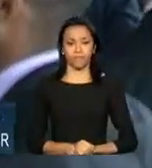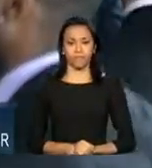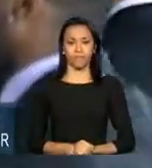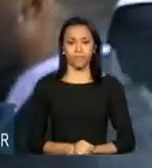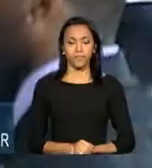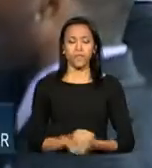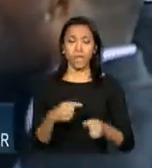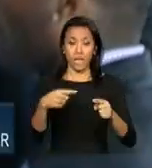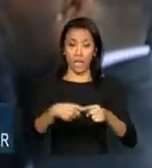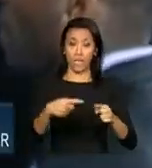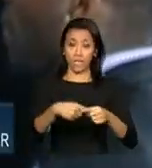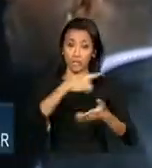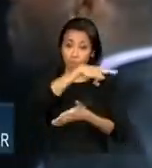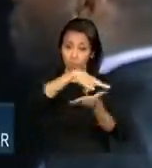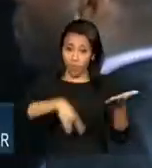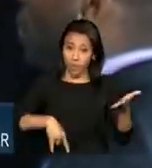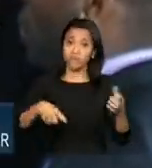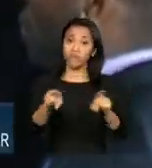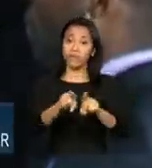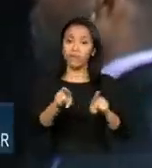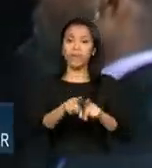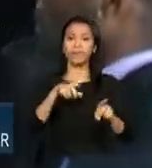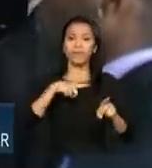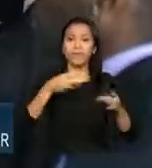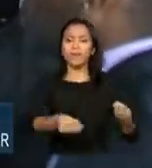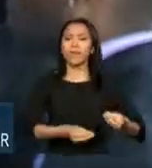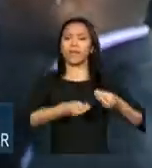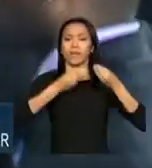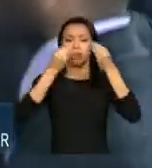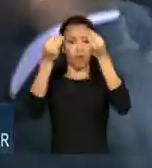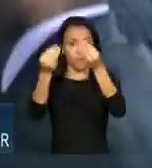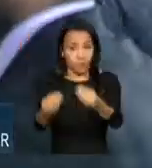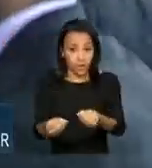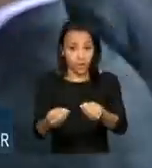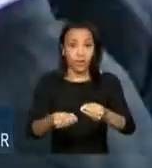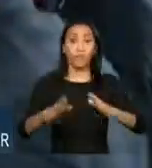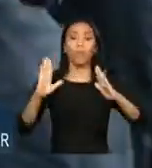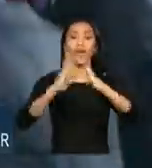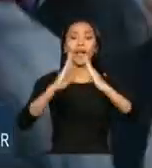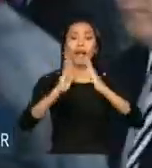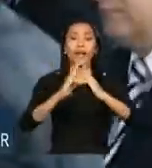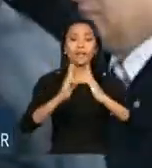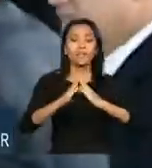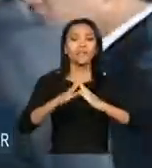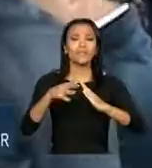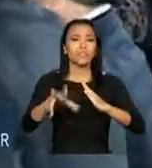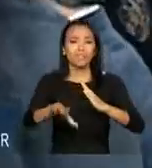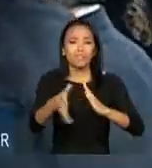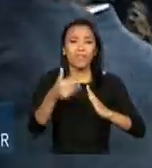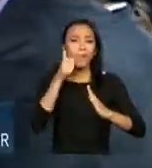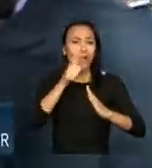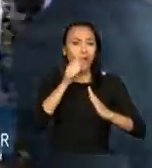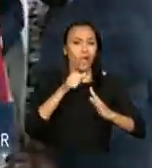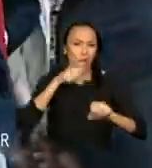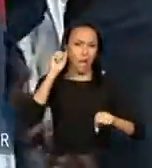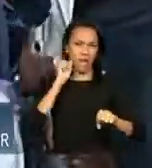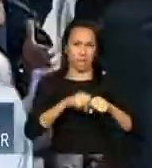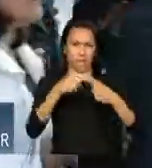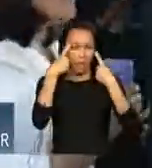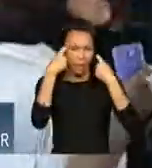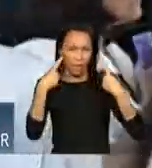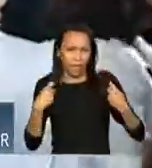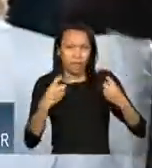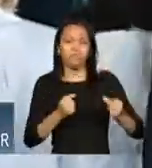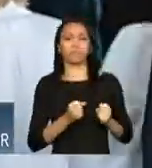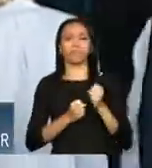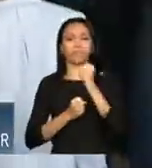O documento ainda prevê que o encaminhamento ao abrigo da mulher agredida deverá ser comunicado em até